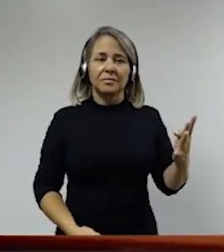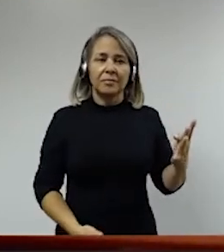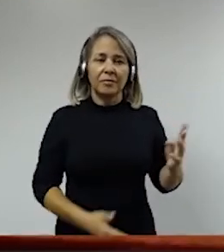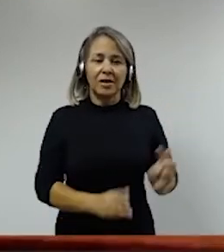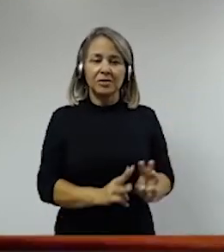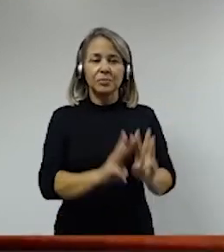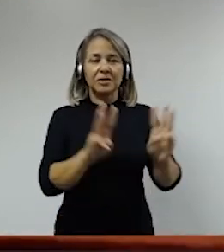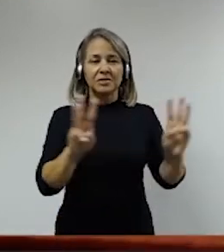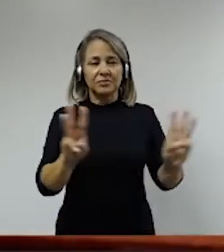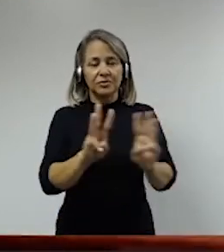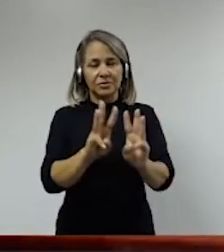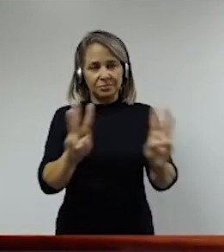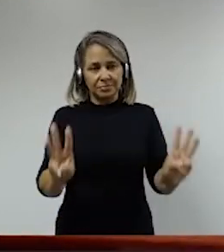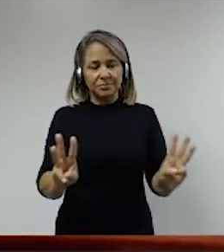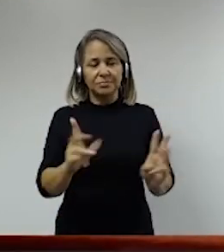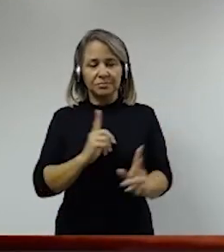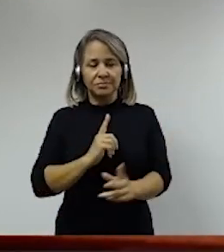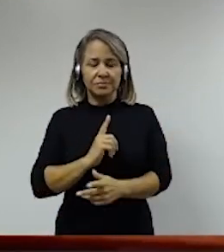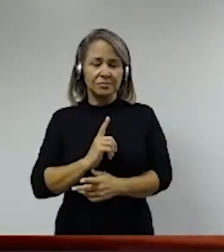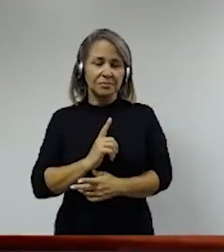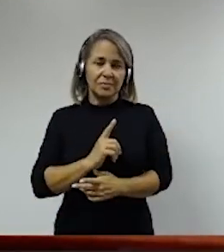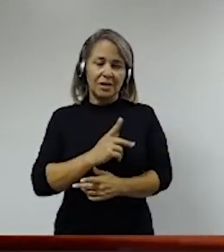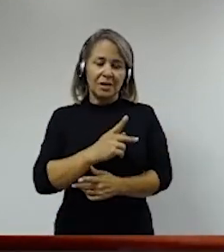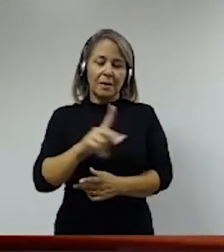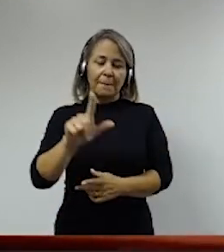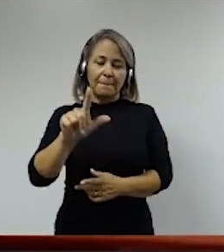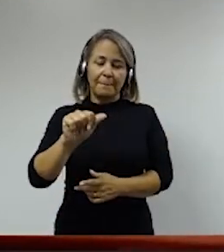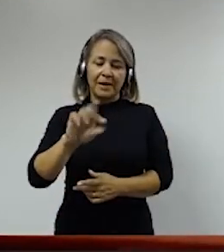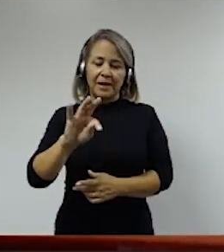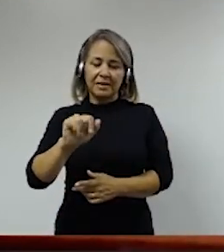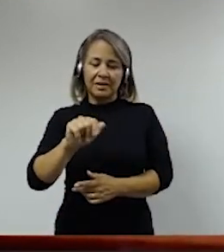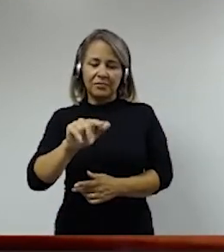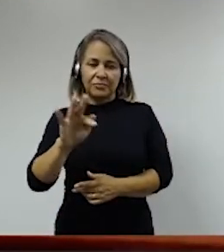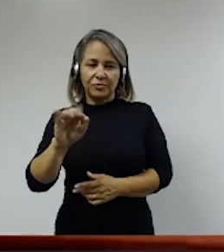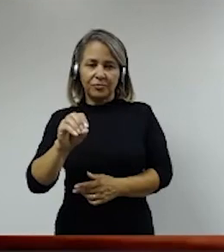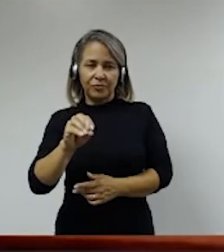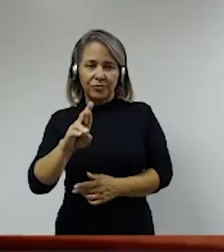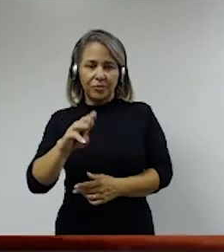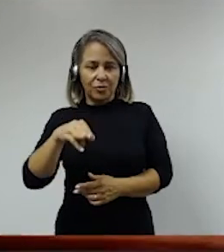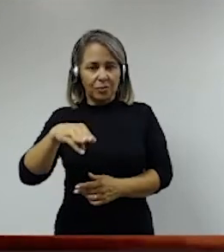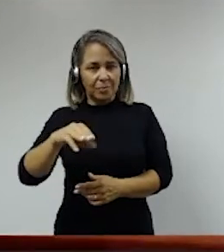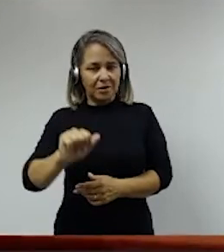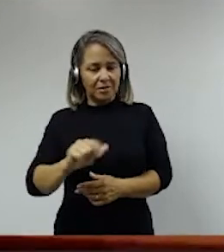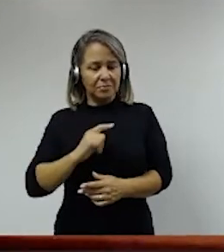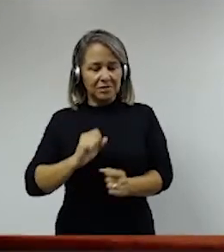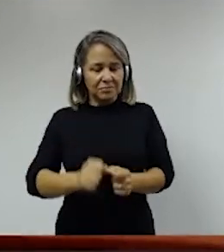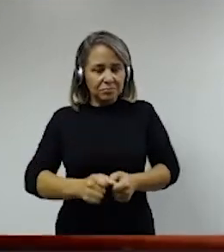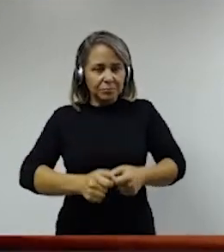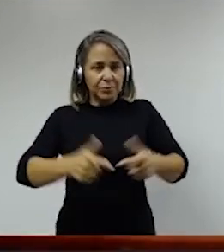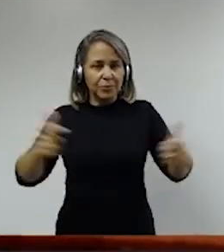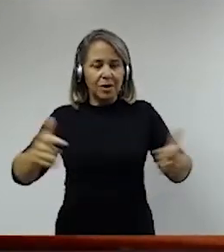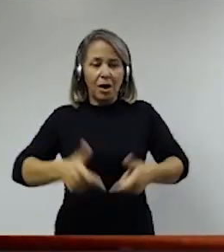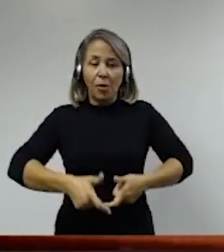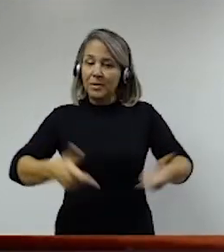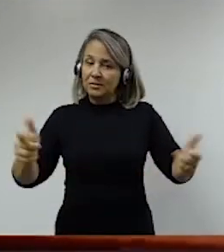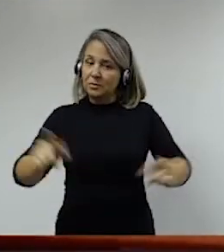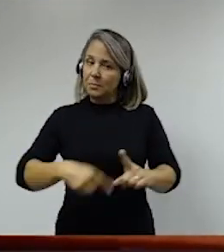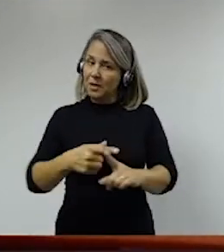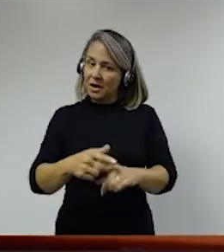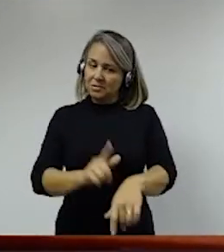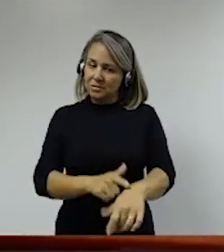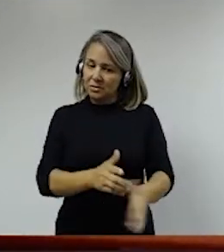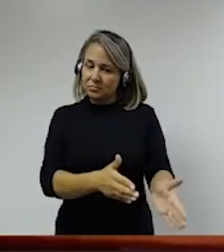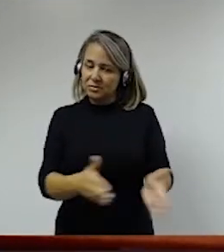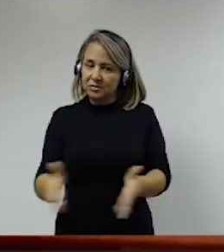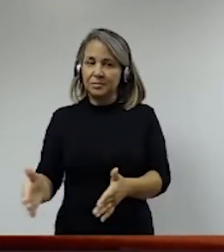todas essas elas já eram uma realidade que se intensificou durante esse período da pandemia. Houve,